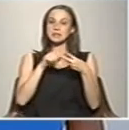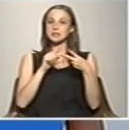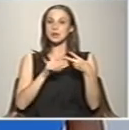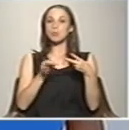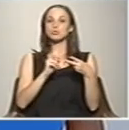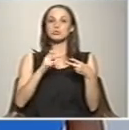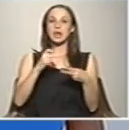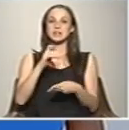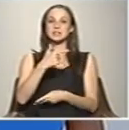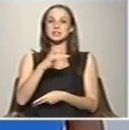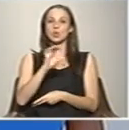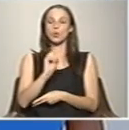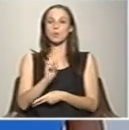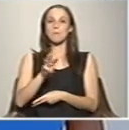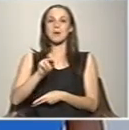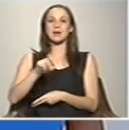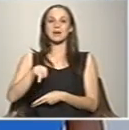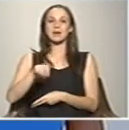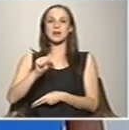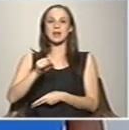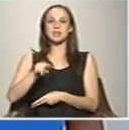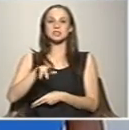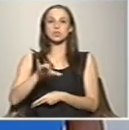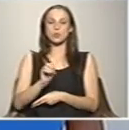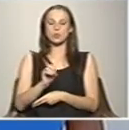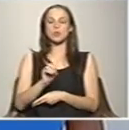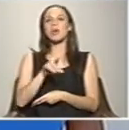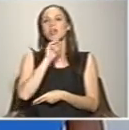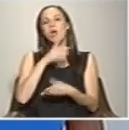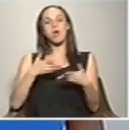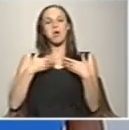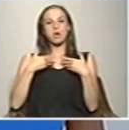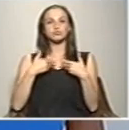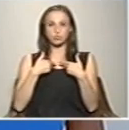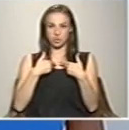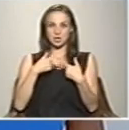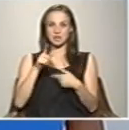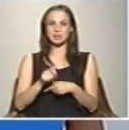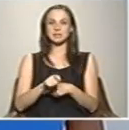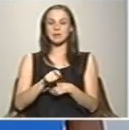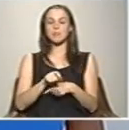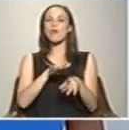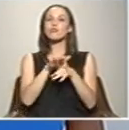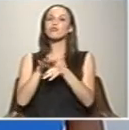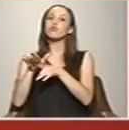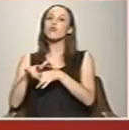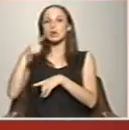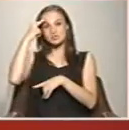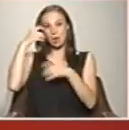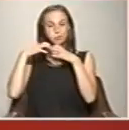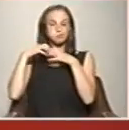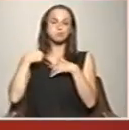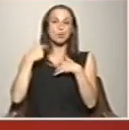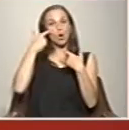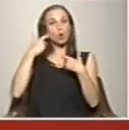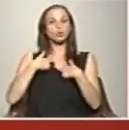aumenta a serotonina, que é o tal relaxante. E também interfere na melatonina, que é a tal neurohormona que nos predispõe. E que regula o nosso